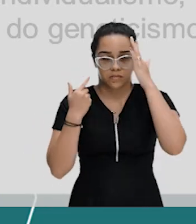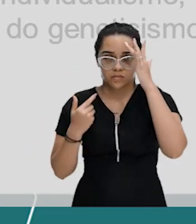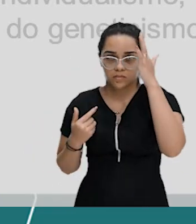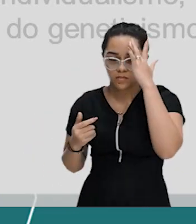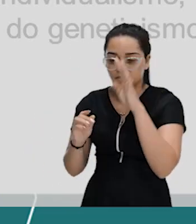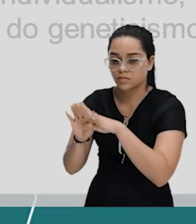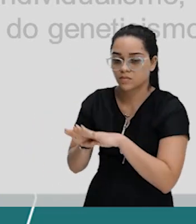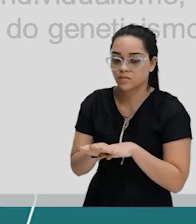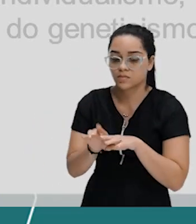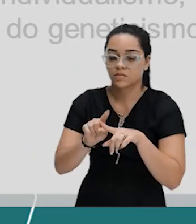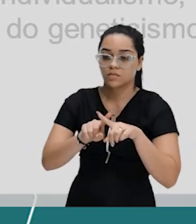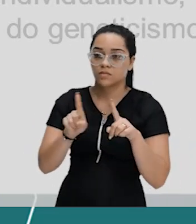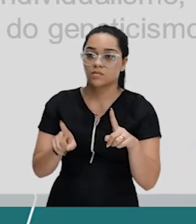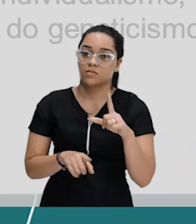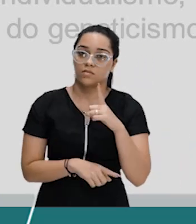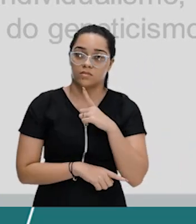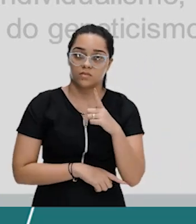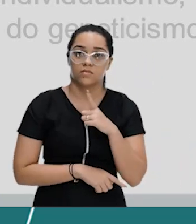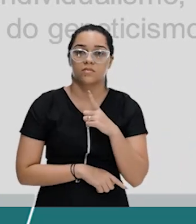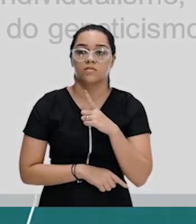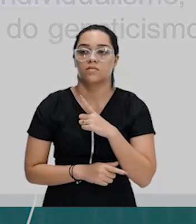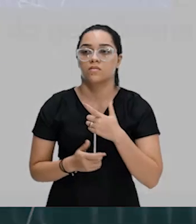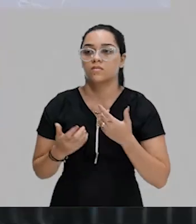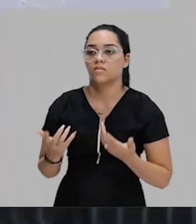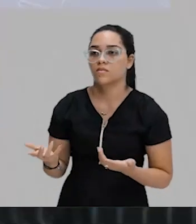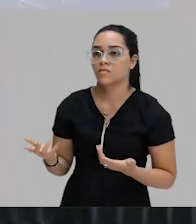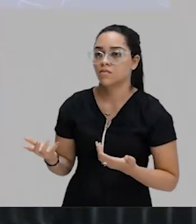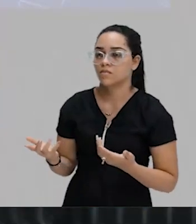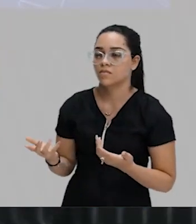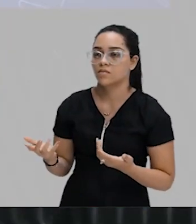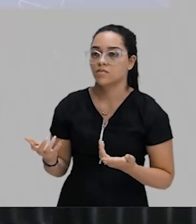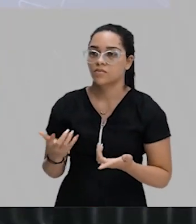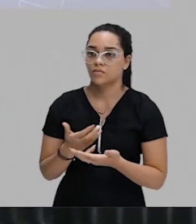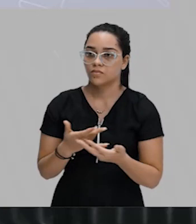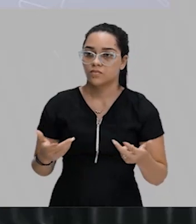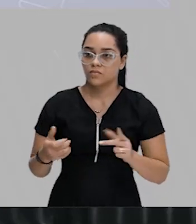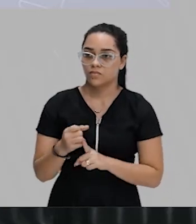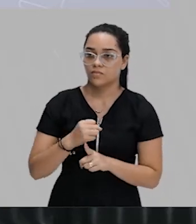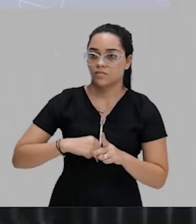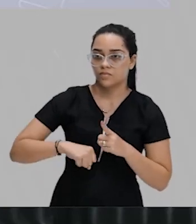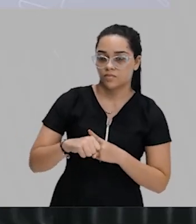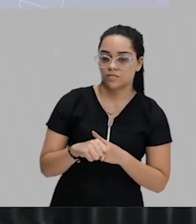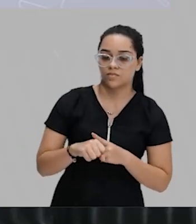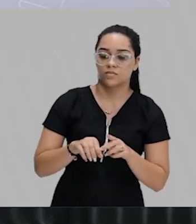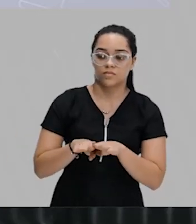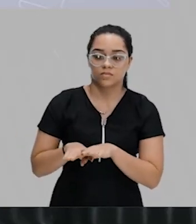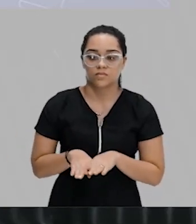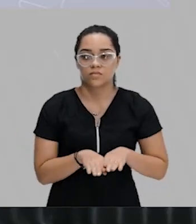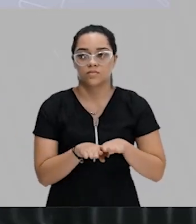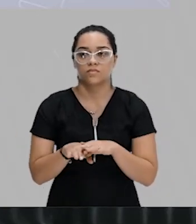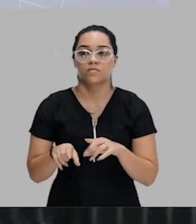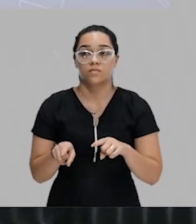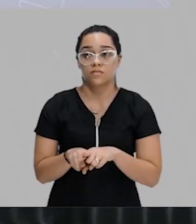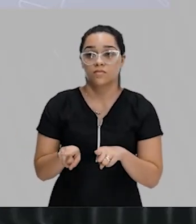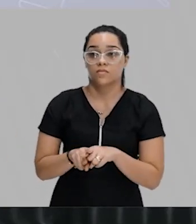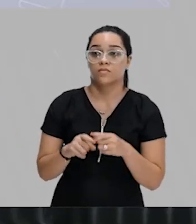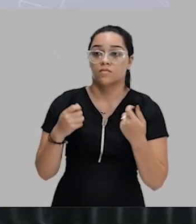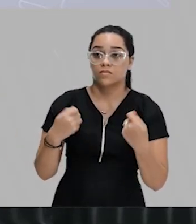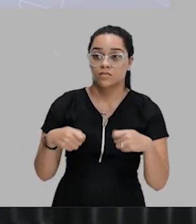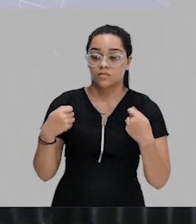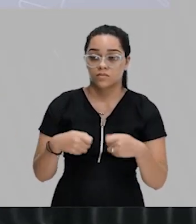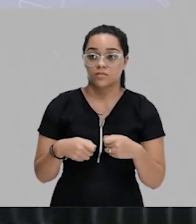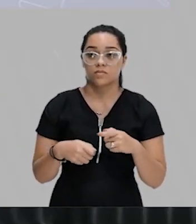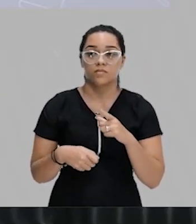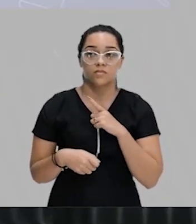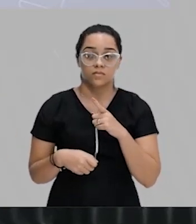igualdade, mas quem é partidário de uma sociedade com equidade, tem que defender o